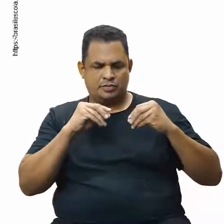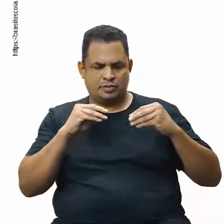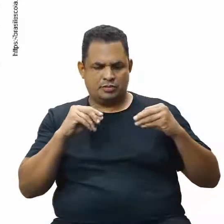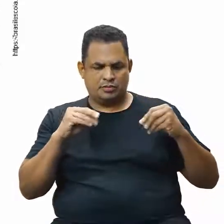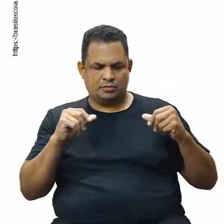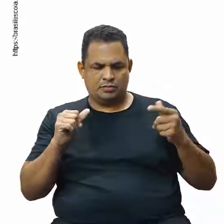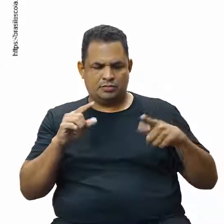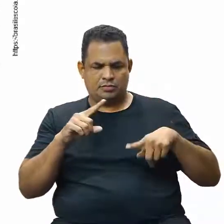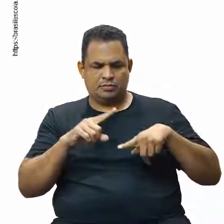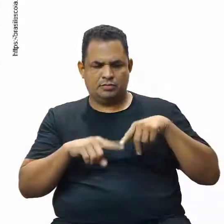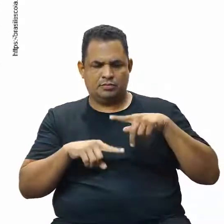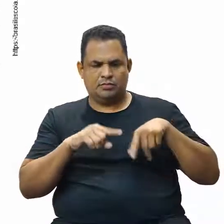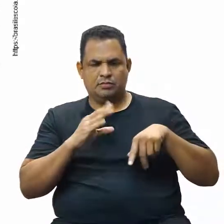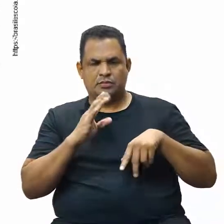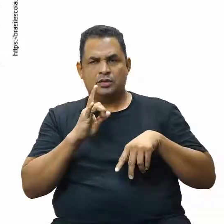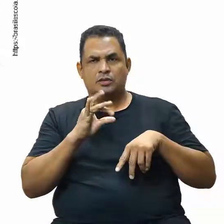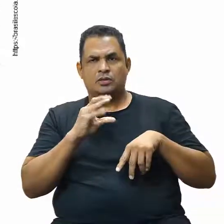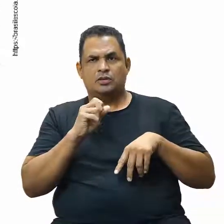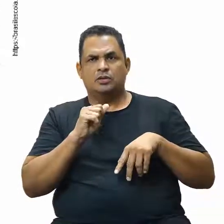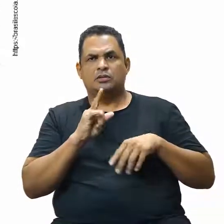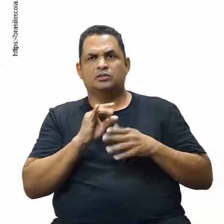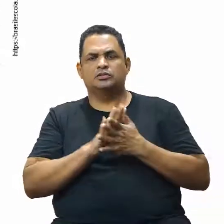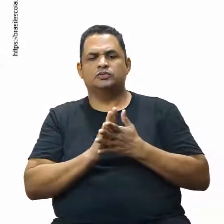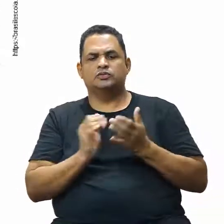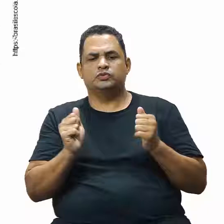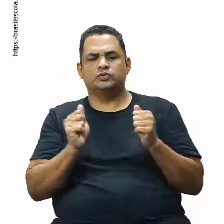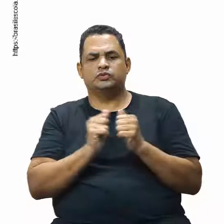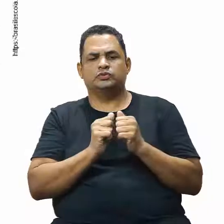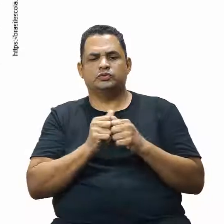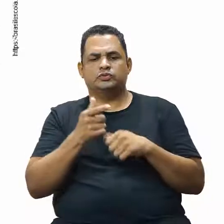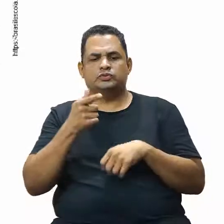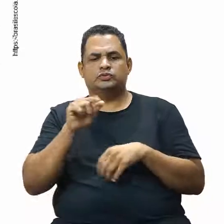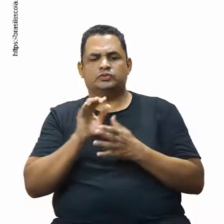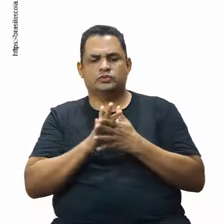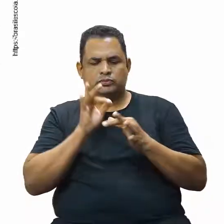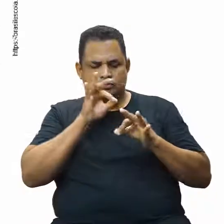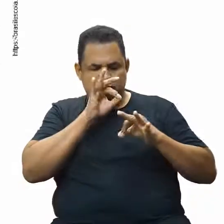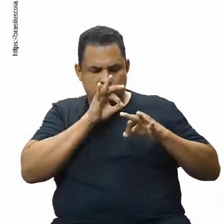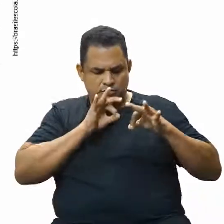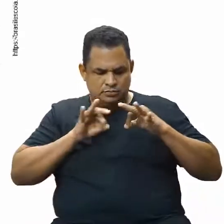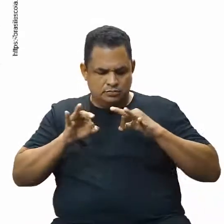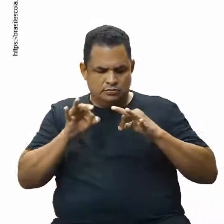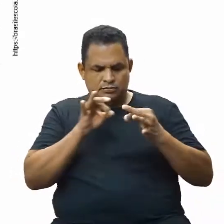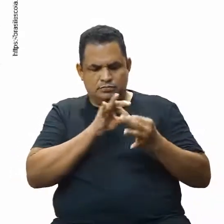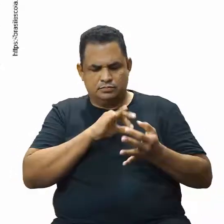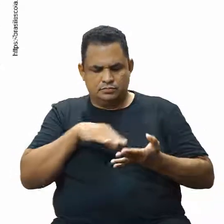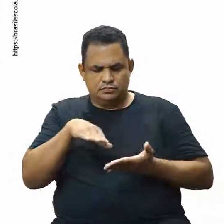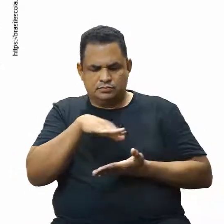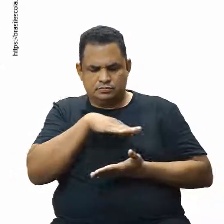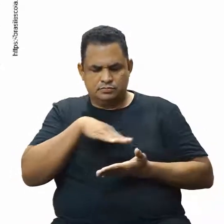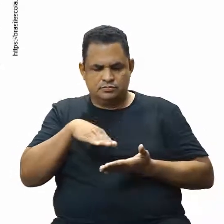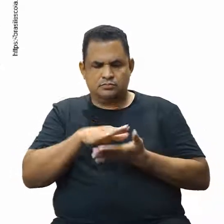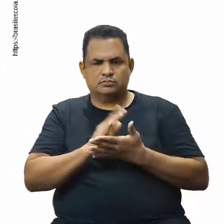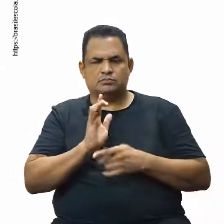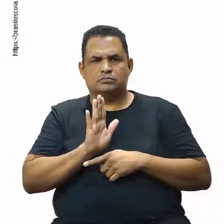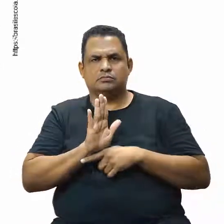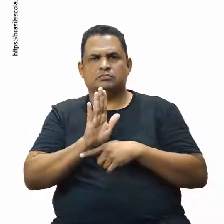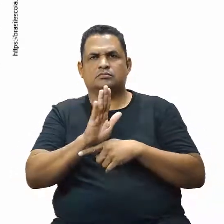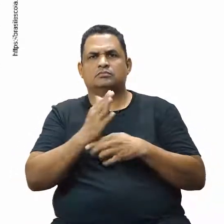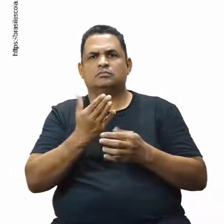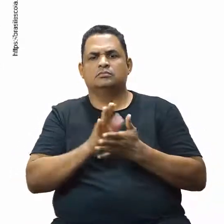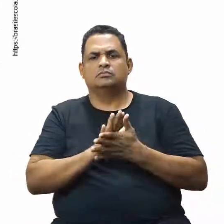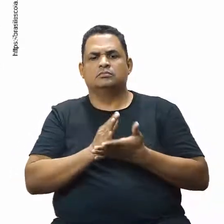decomposição da matéria orgânica junto com os outros micro-organismos que vão favorecer